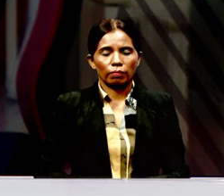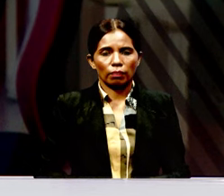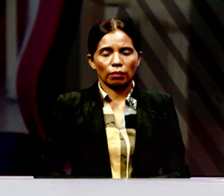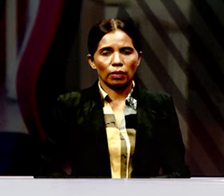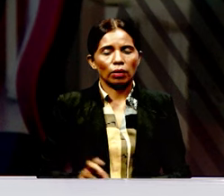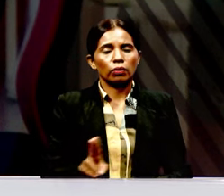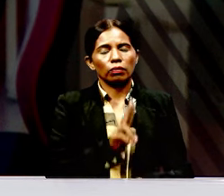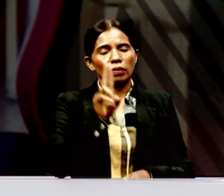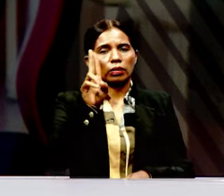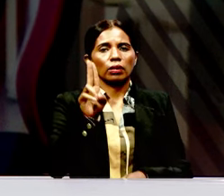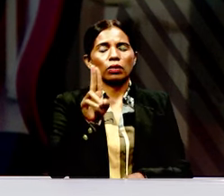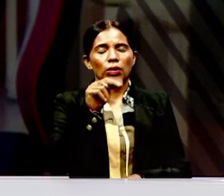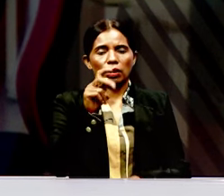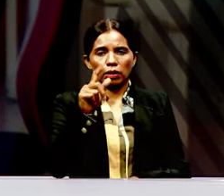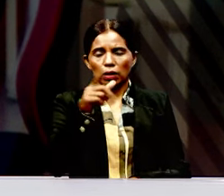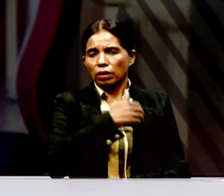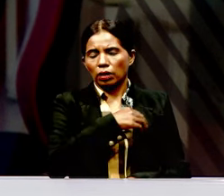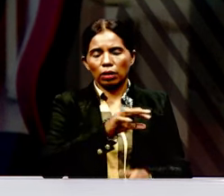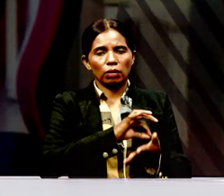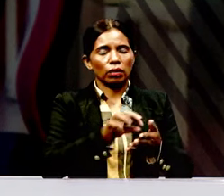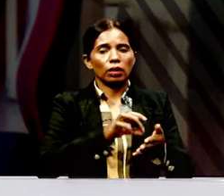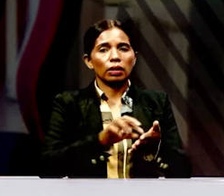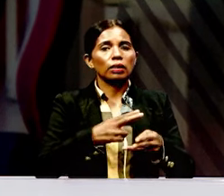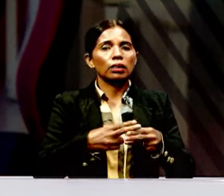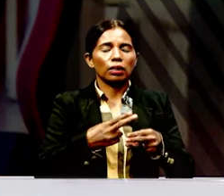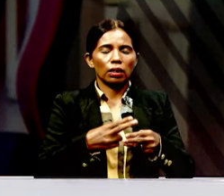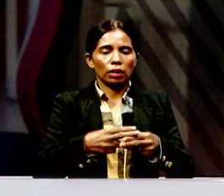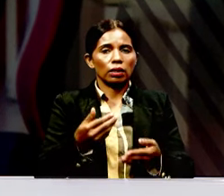Universidade Nacional cede ao colo inscrição para estudante FO.